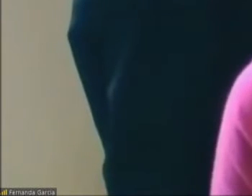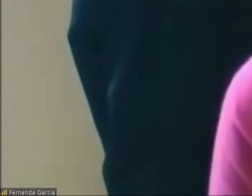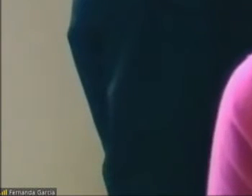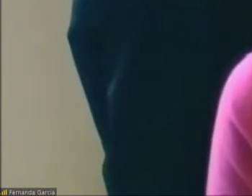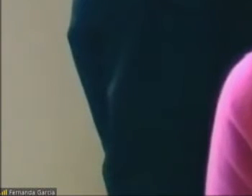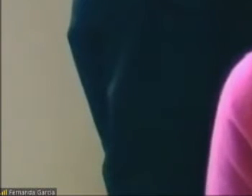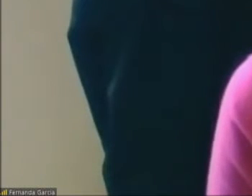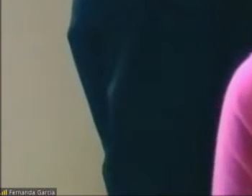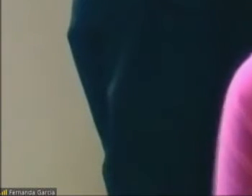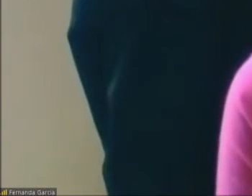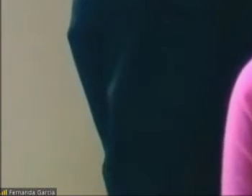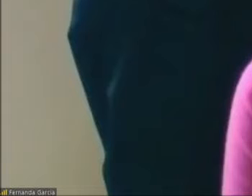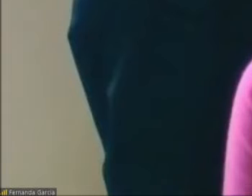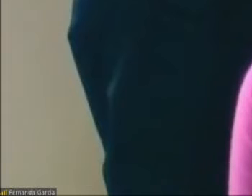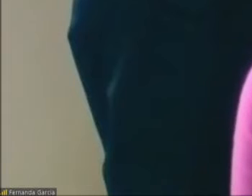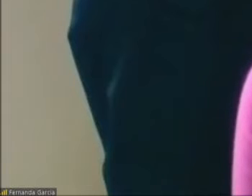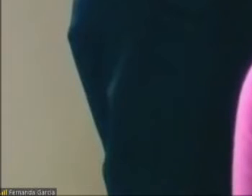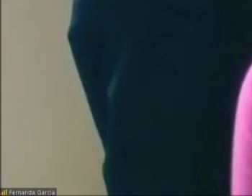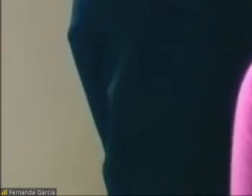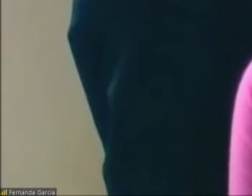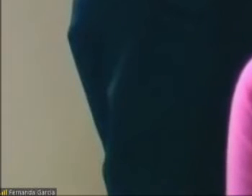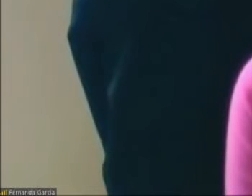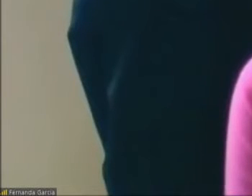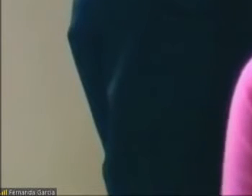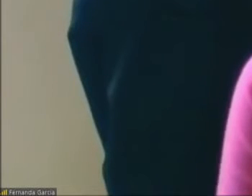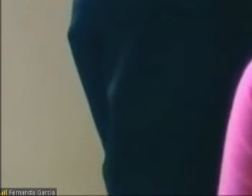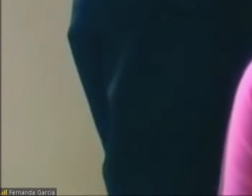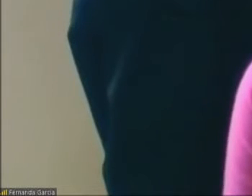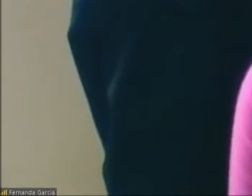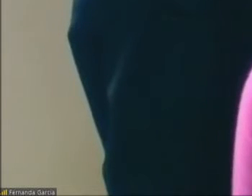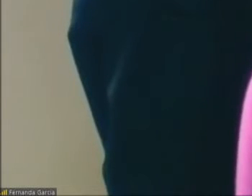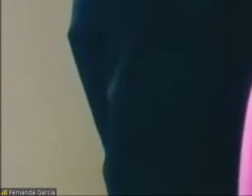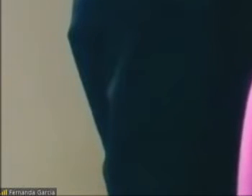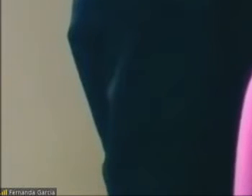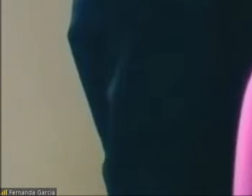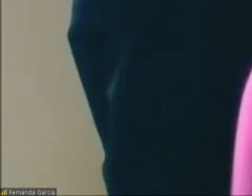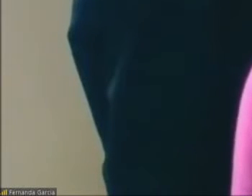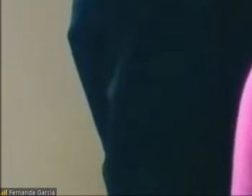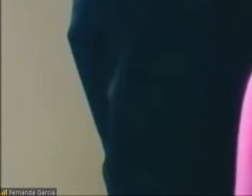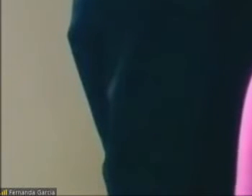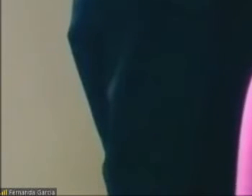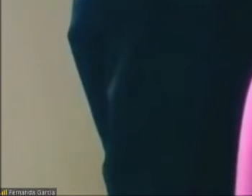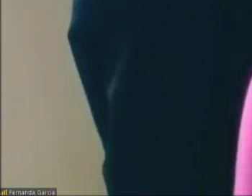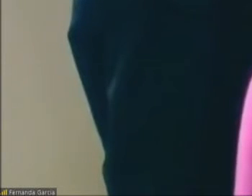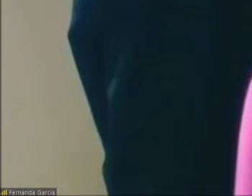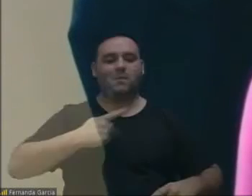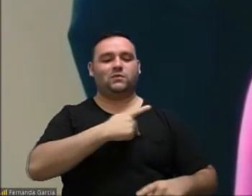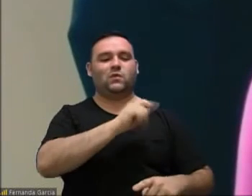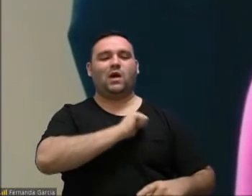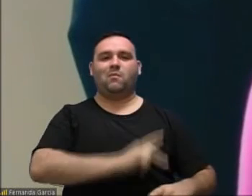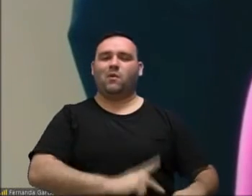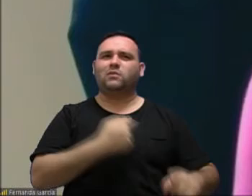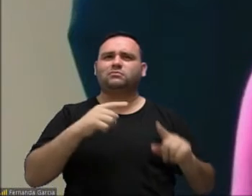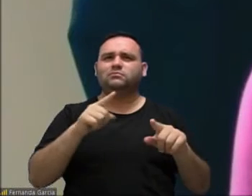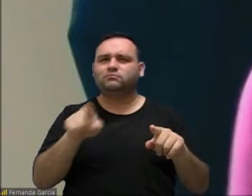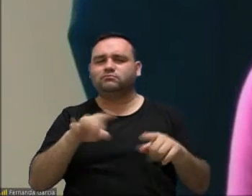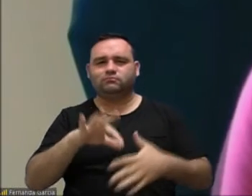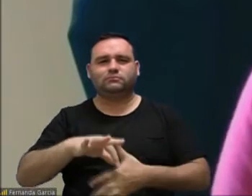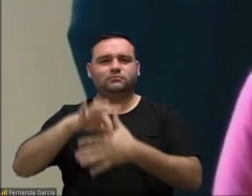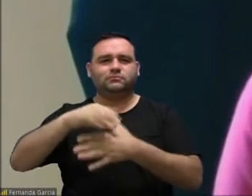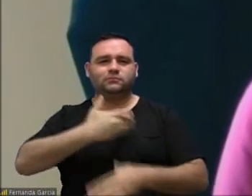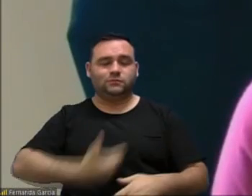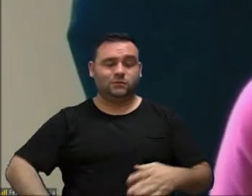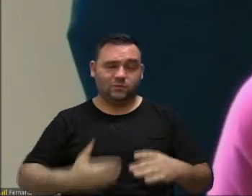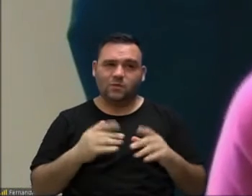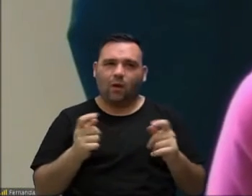está em funcionamento e nós estamos enviando esse requerimento e até peço que o vereador Apolo enquanto líder do governo